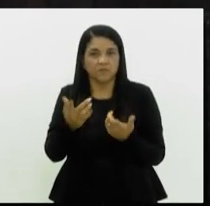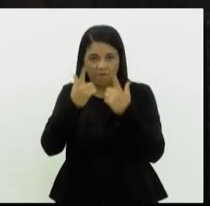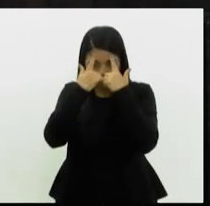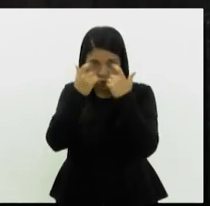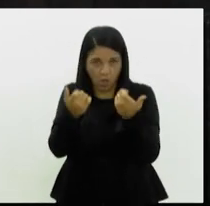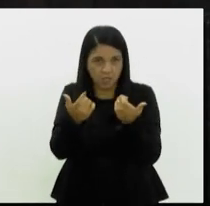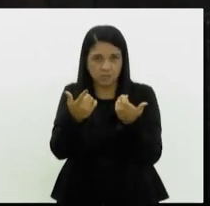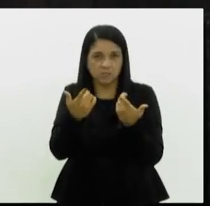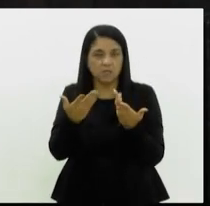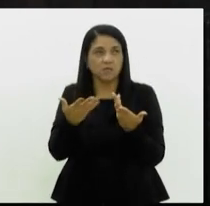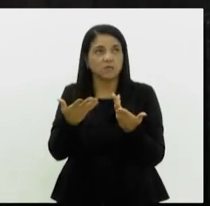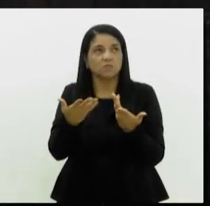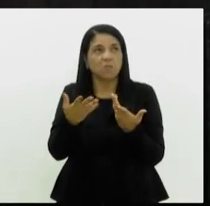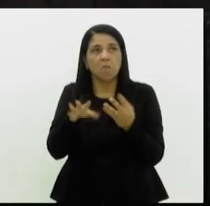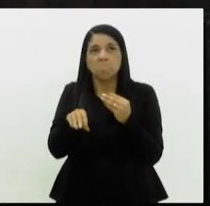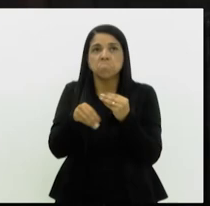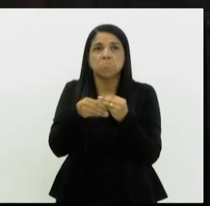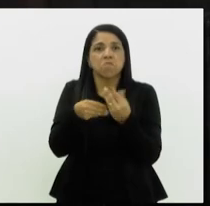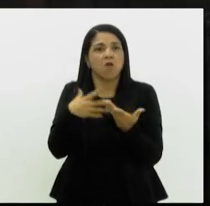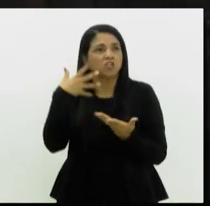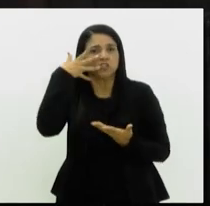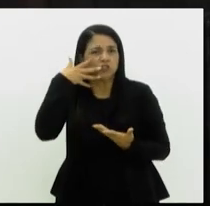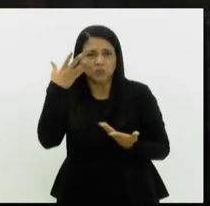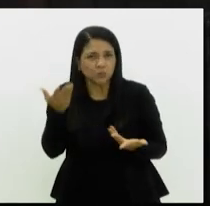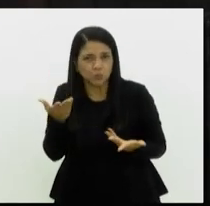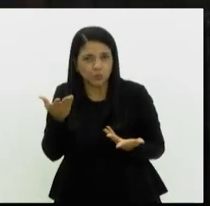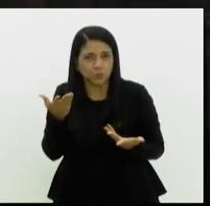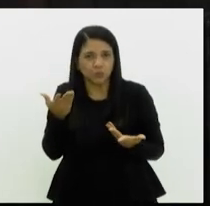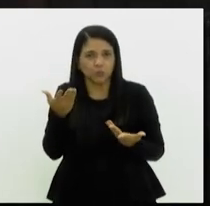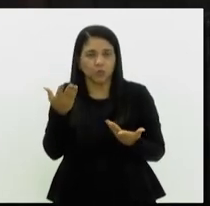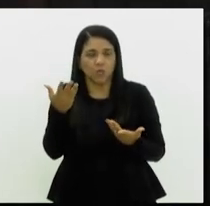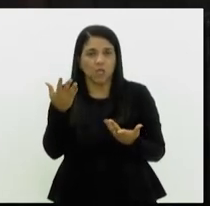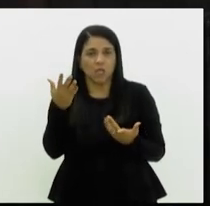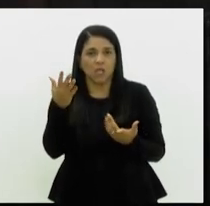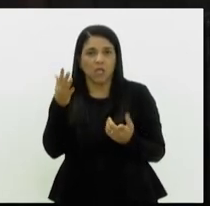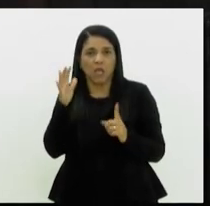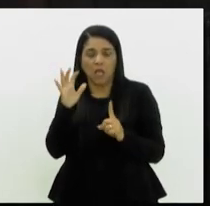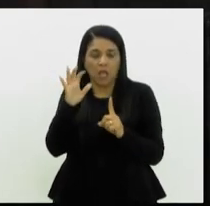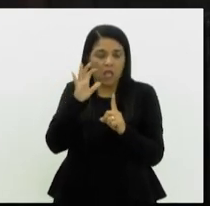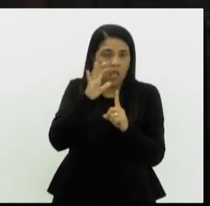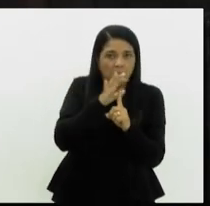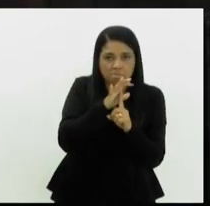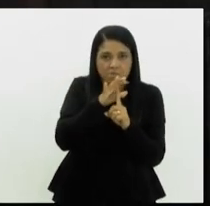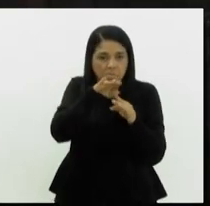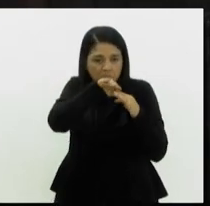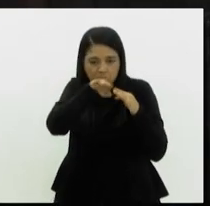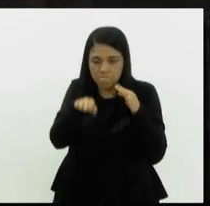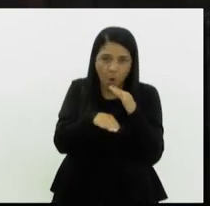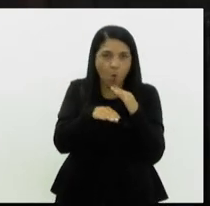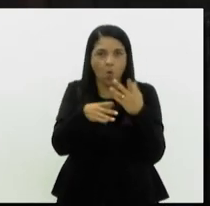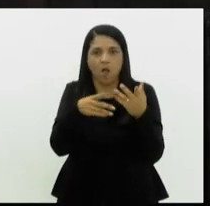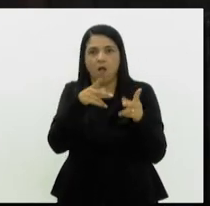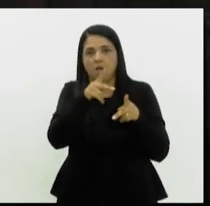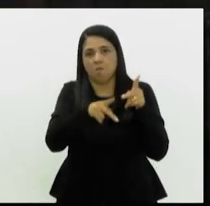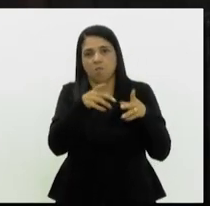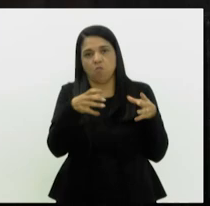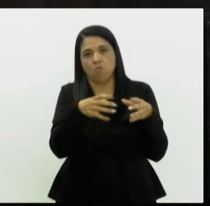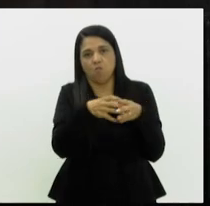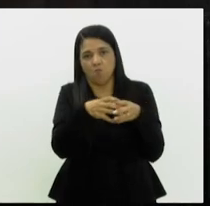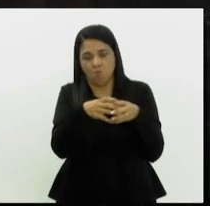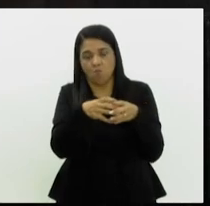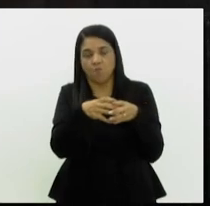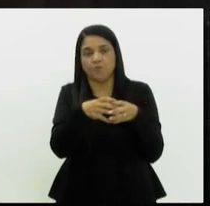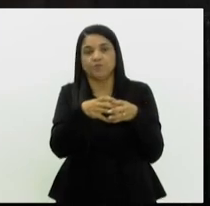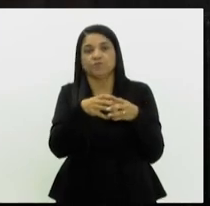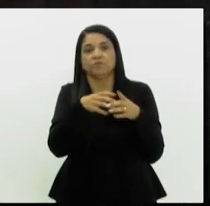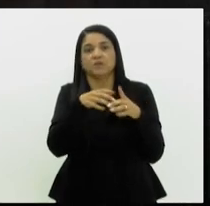um discurso e como parte de uma prática que nos reprime essa população. Avançou-se muito no direito da população